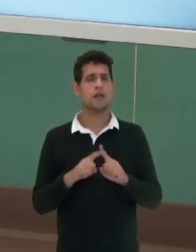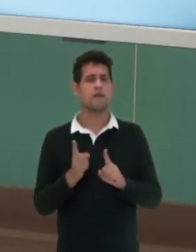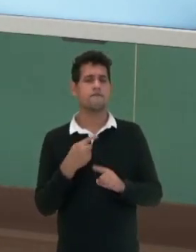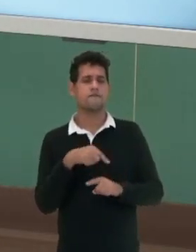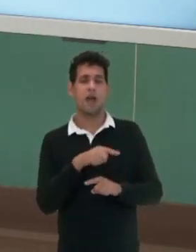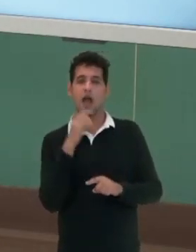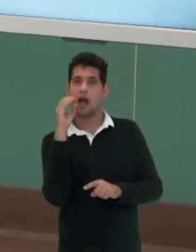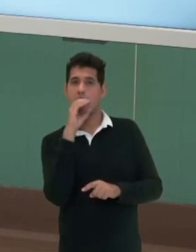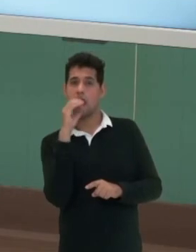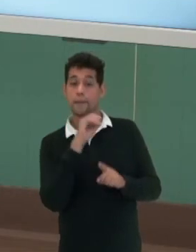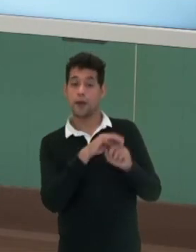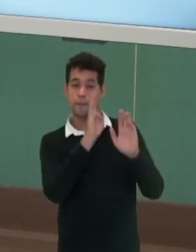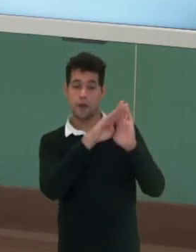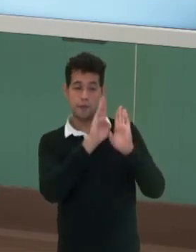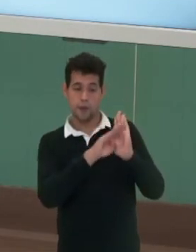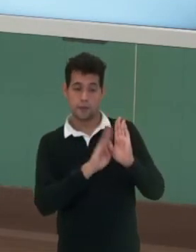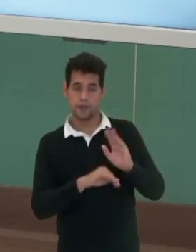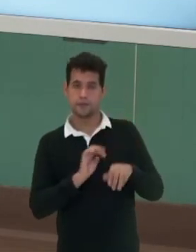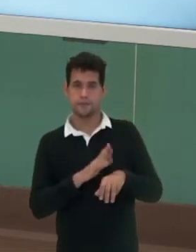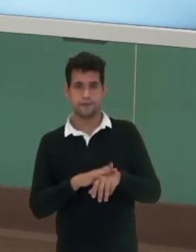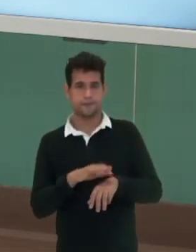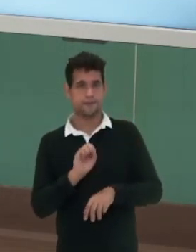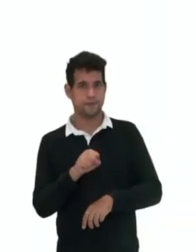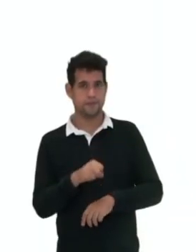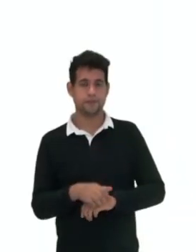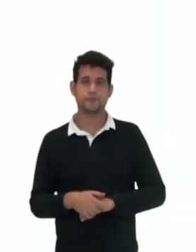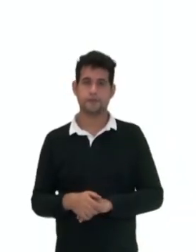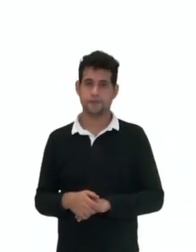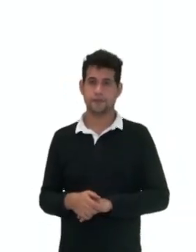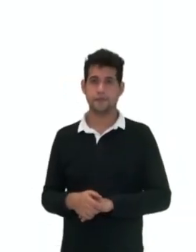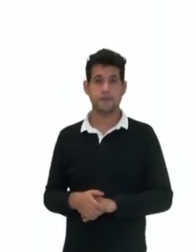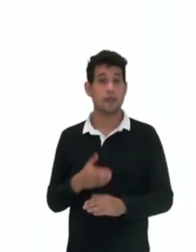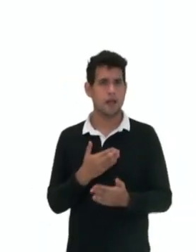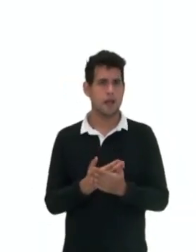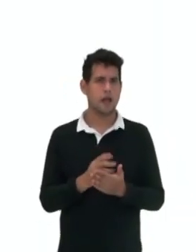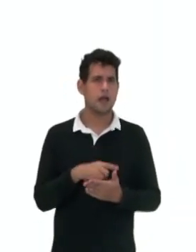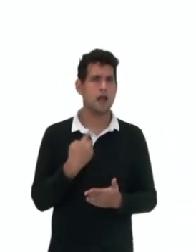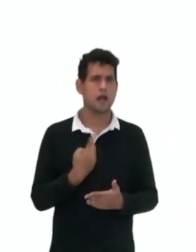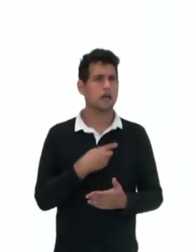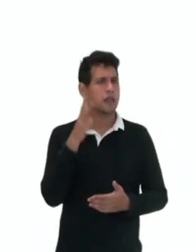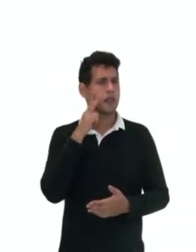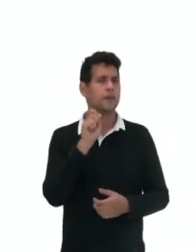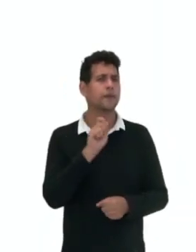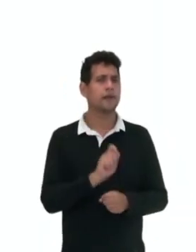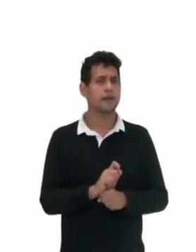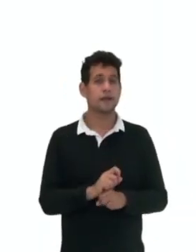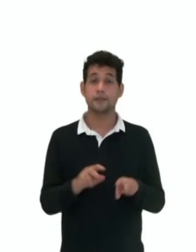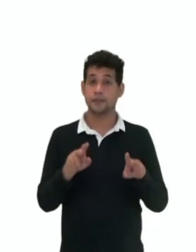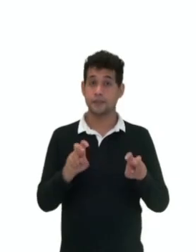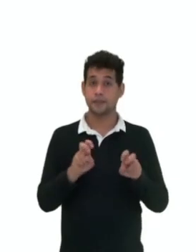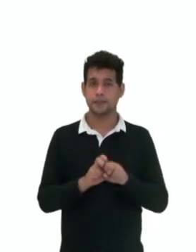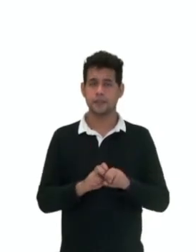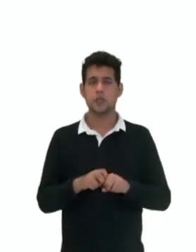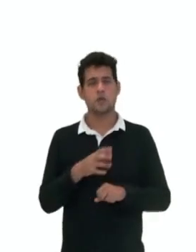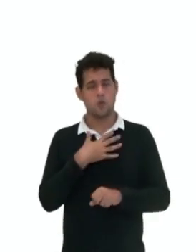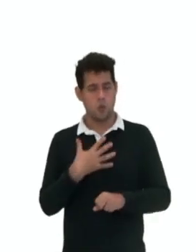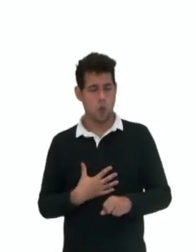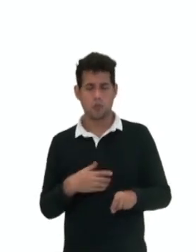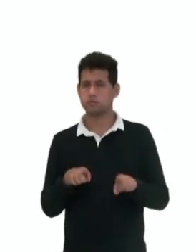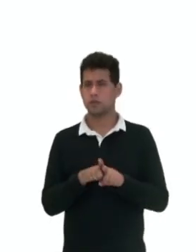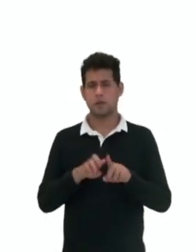lá, rapidamente elimina a doença. Nessa aula, nós lembramos a relação